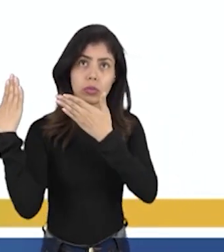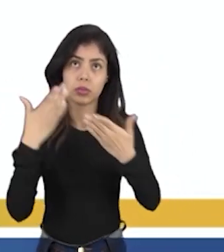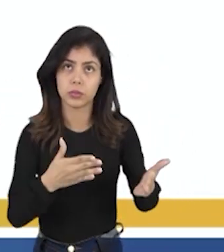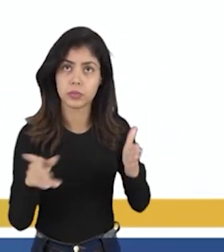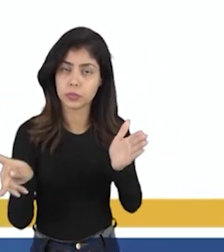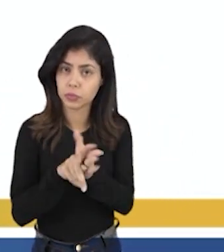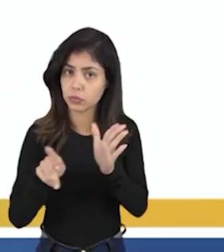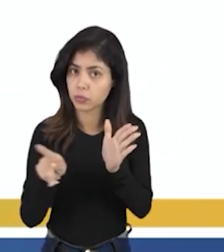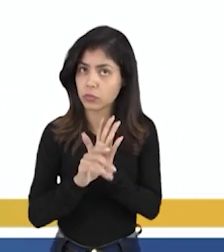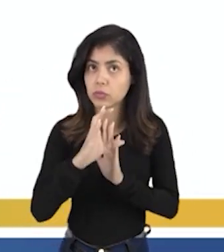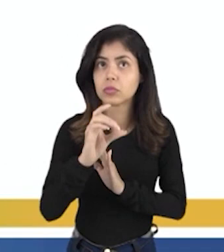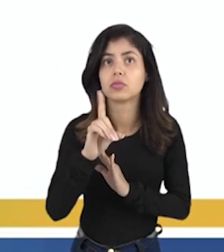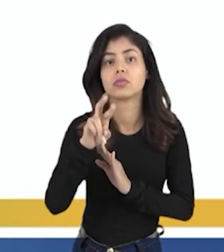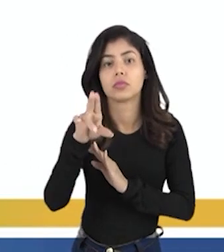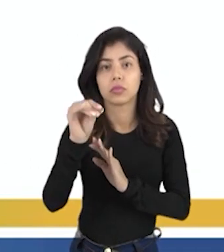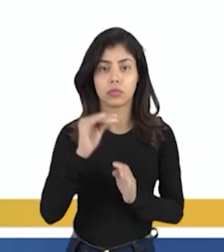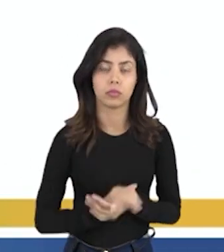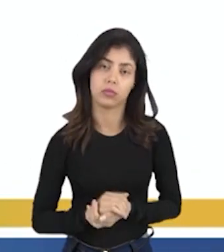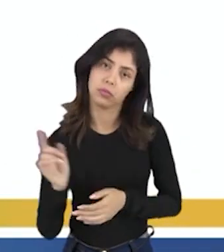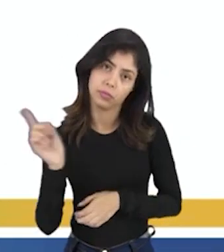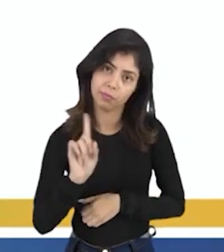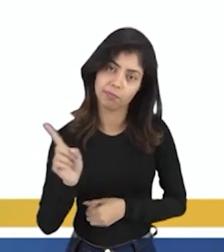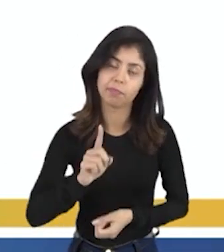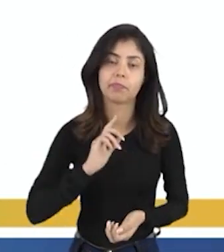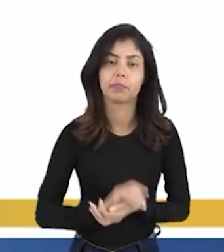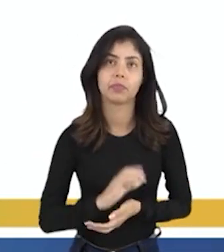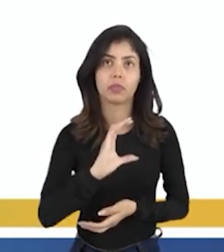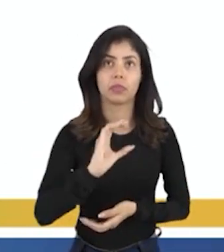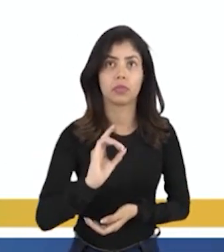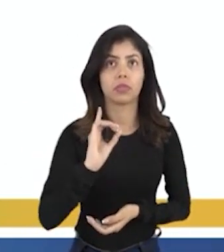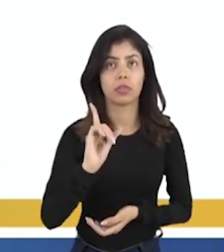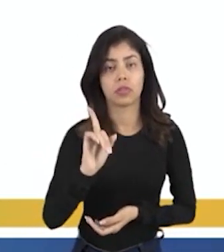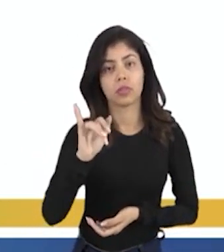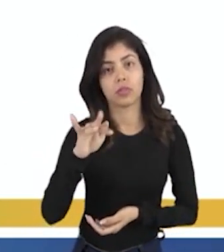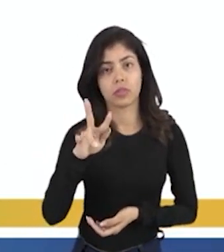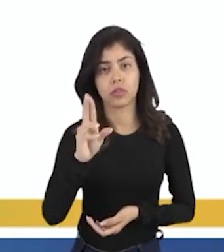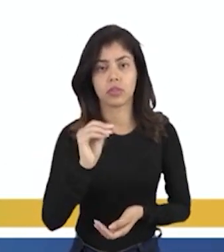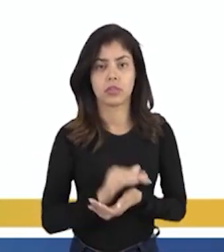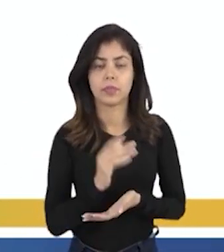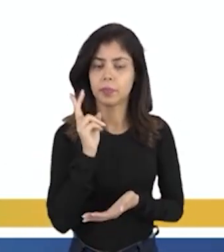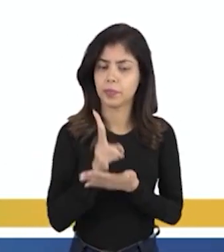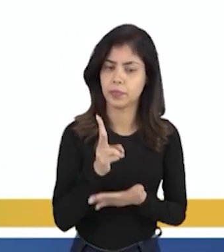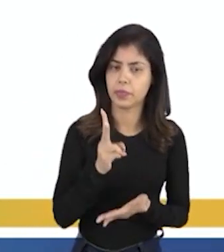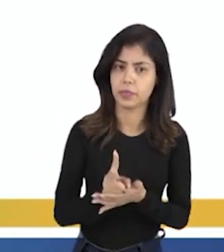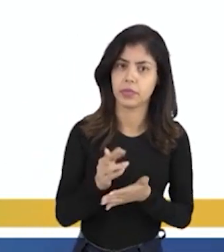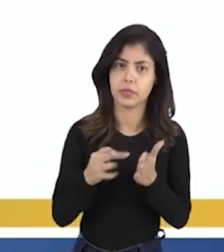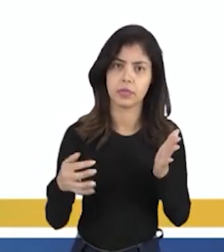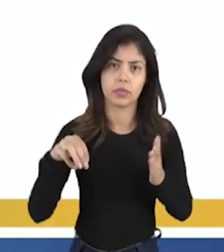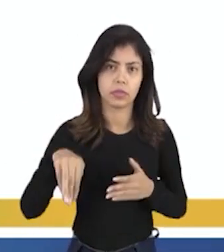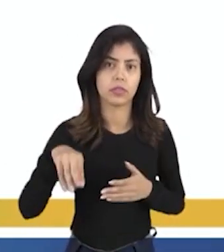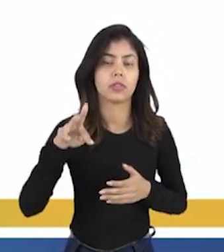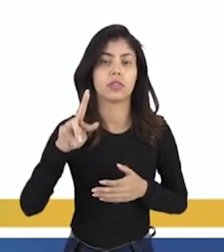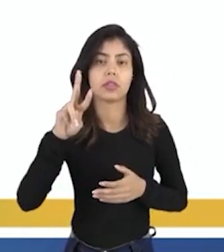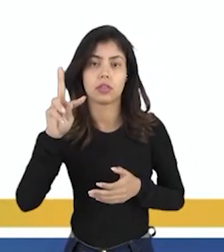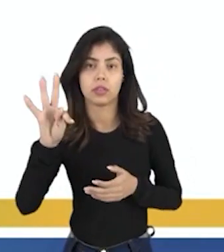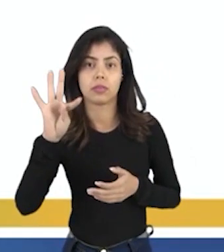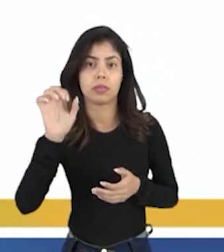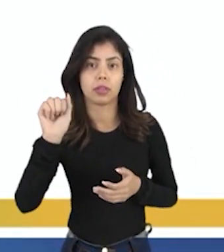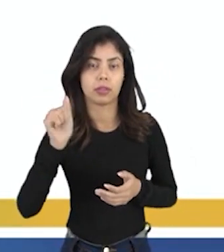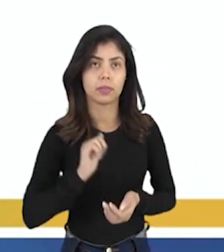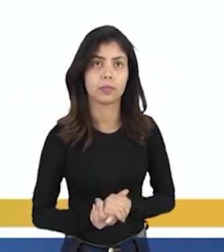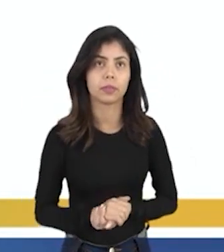como foco o próprio código? Não, o código é sempre o quê? A função